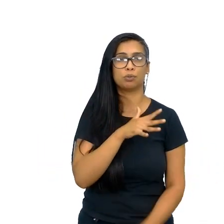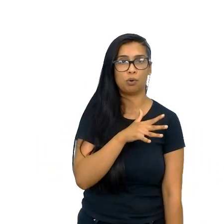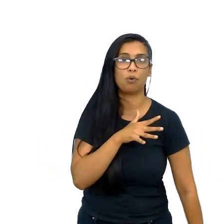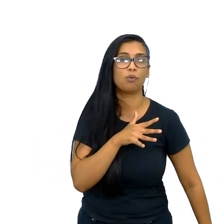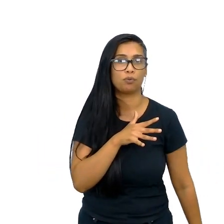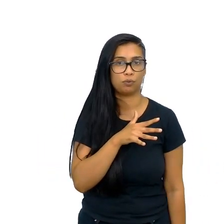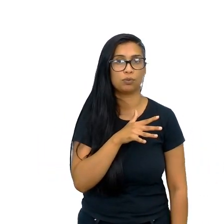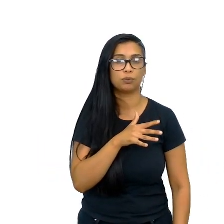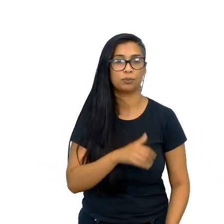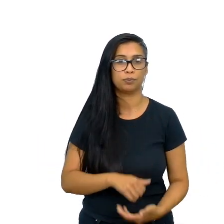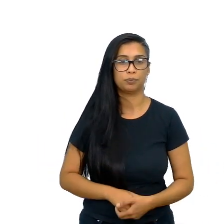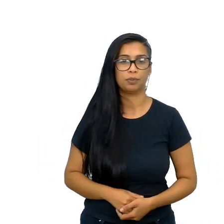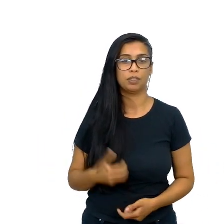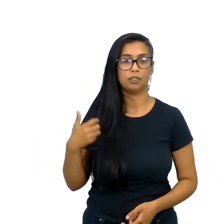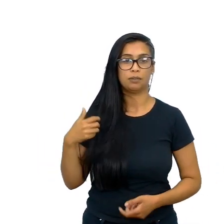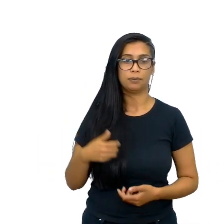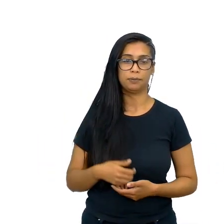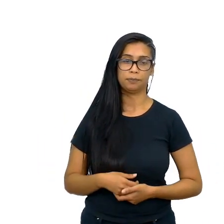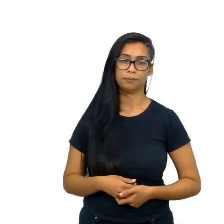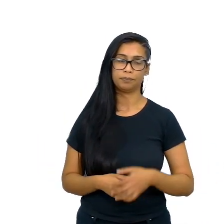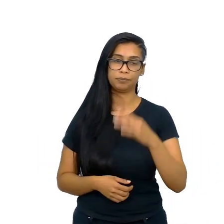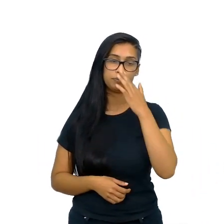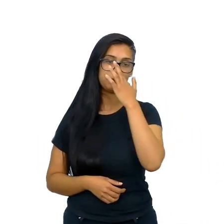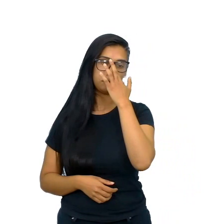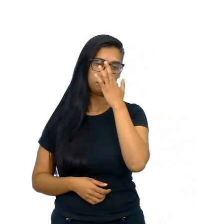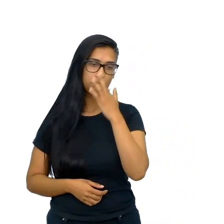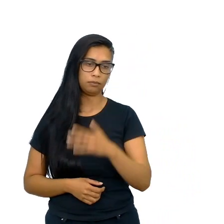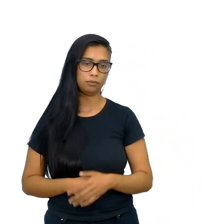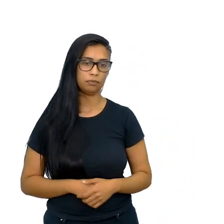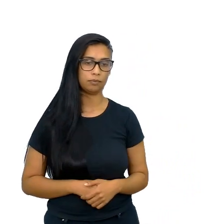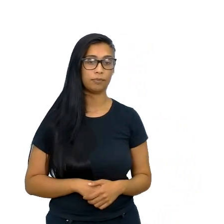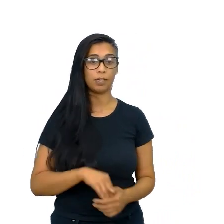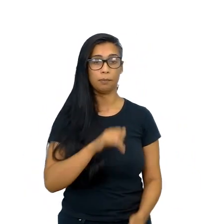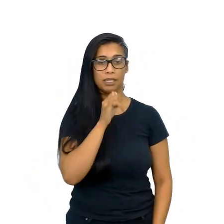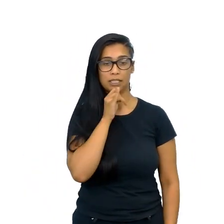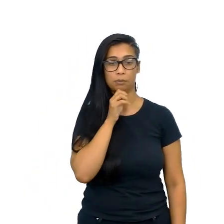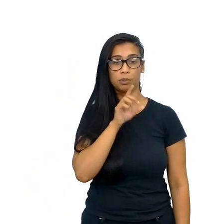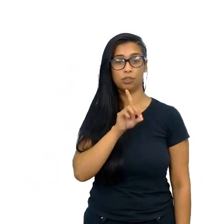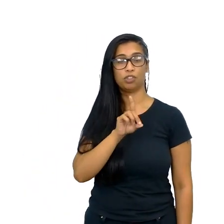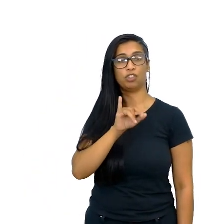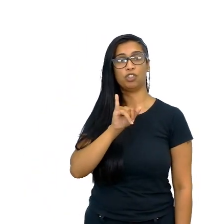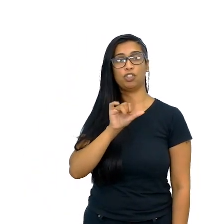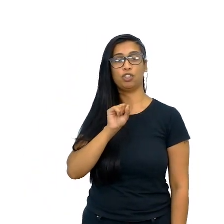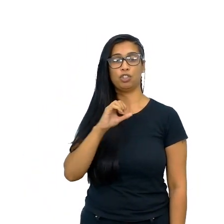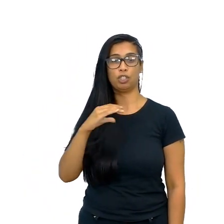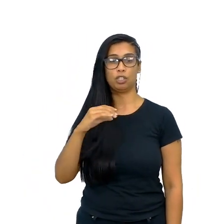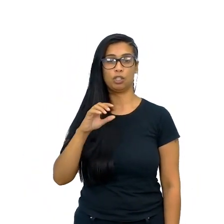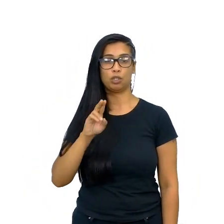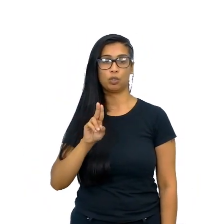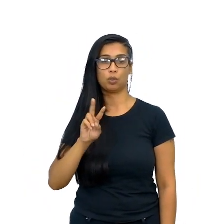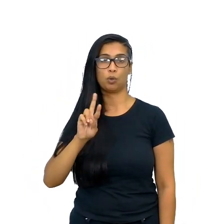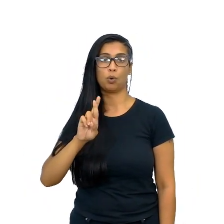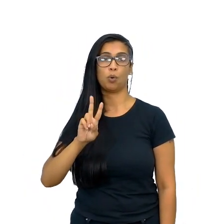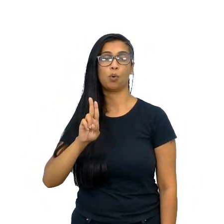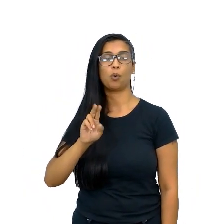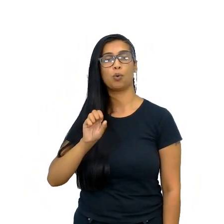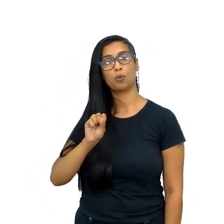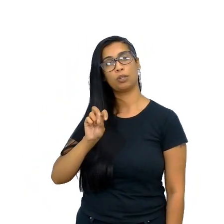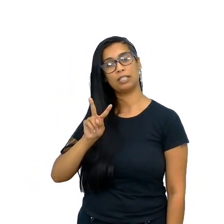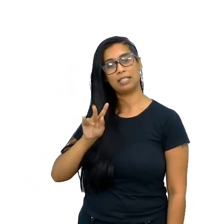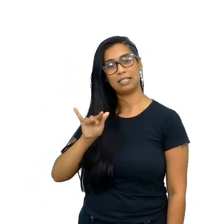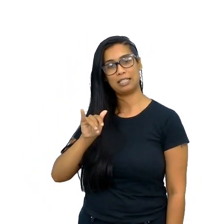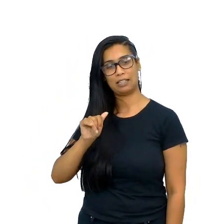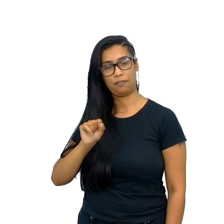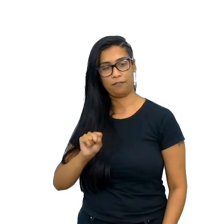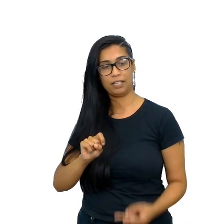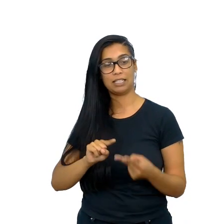discursiva. Então, nesse aspecto discursivo enunciativo, é possível haver a construção de sentidos e de apreciações de